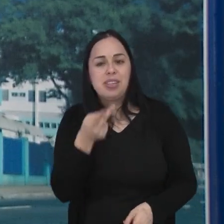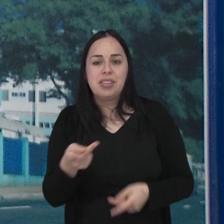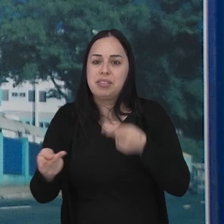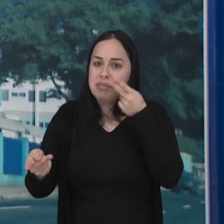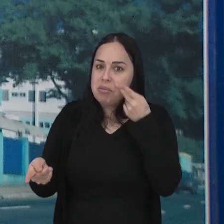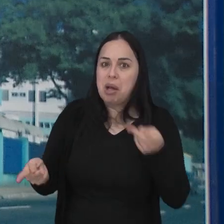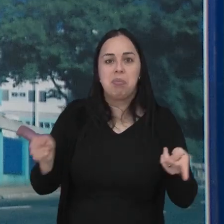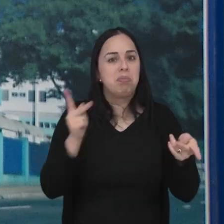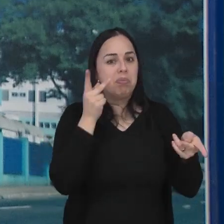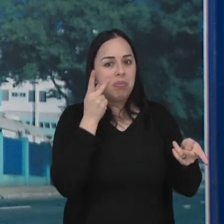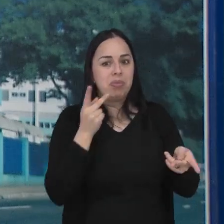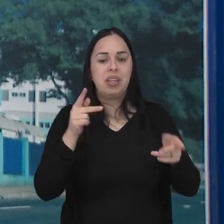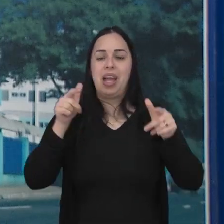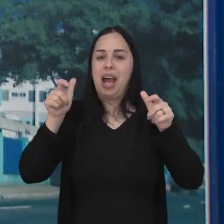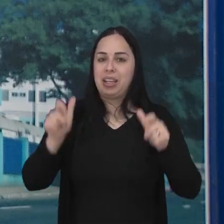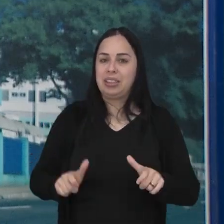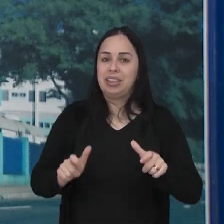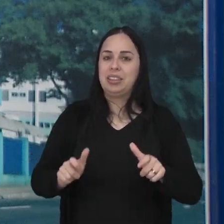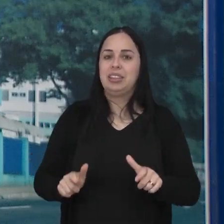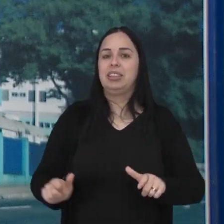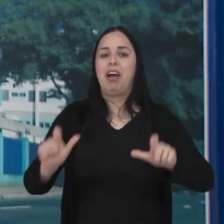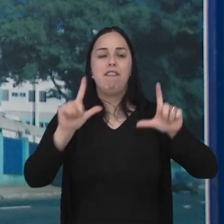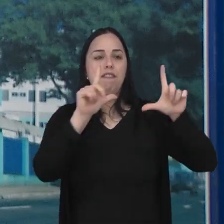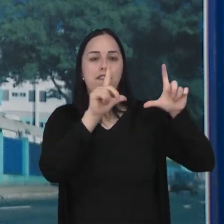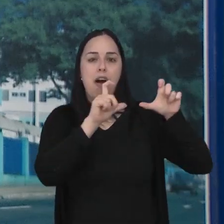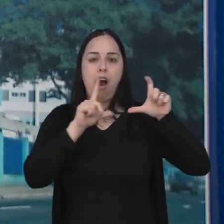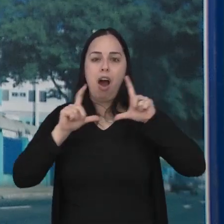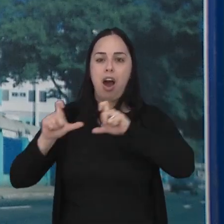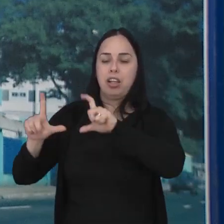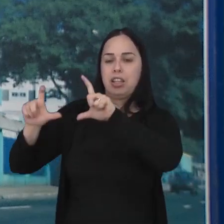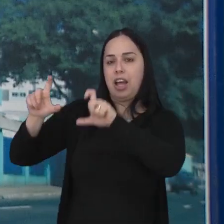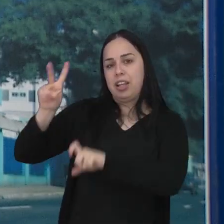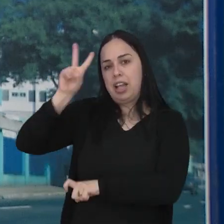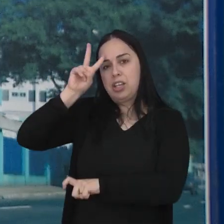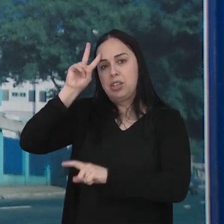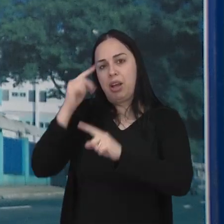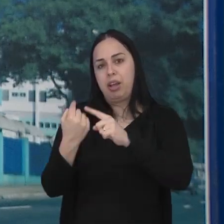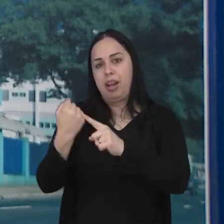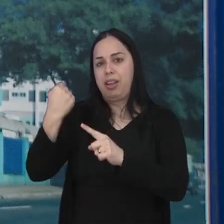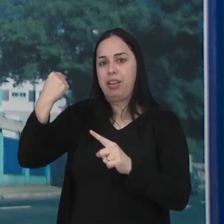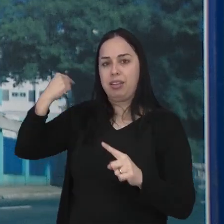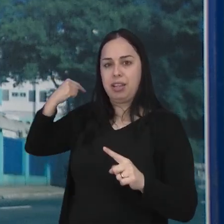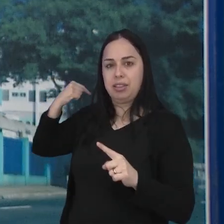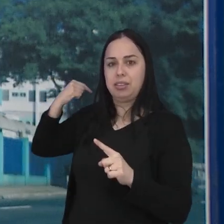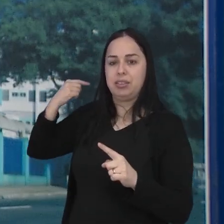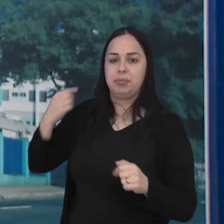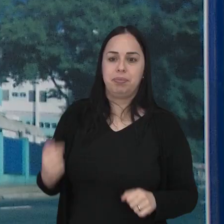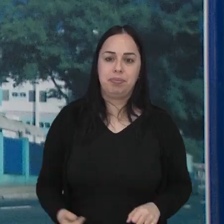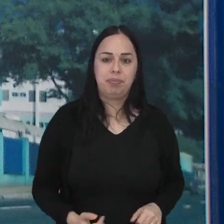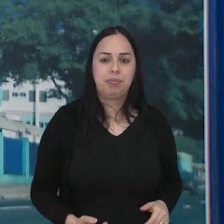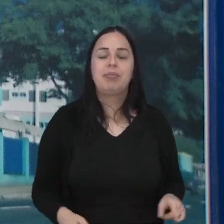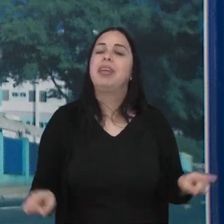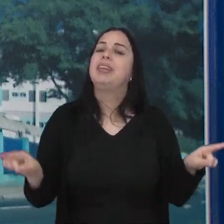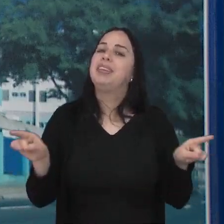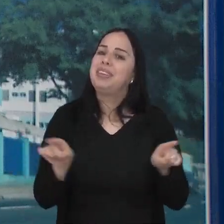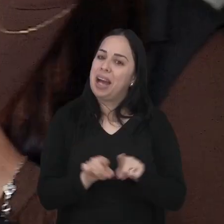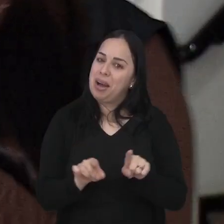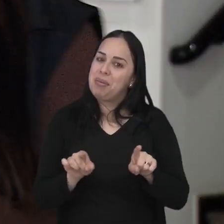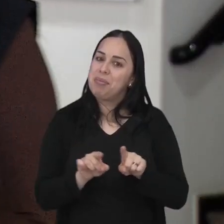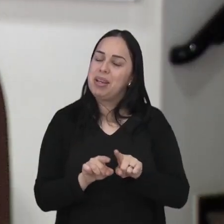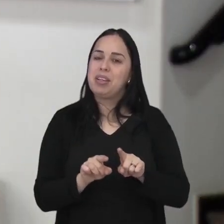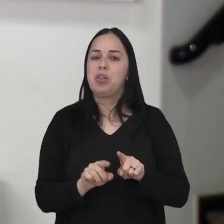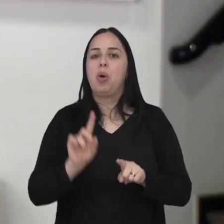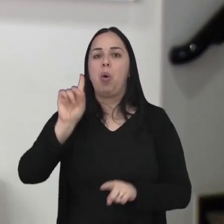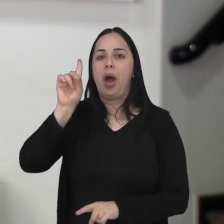quem chega já tem atividade, viu? Aqui no Memorial Legislativo você encontra um pouco da história do passado da Câmara e da cidade.